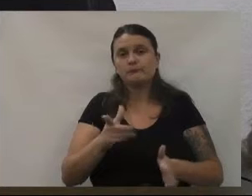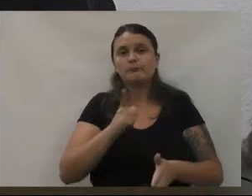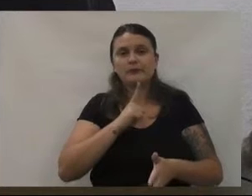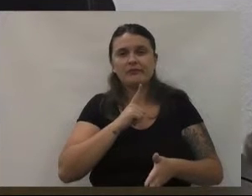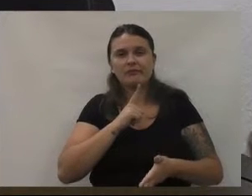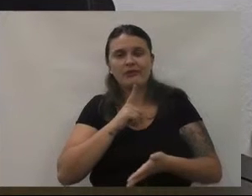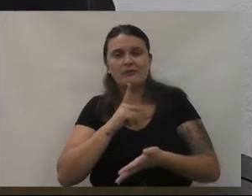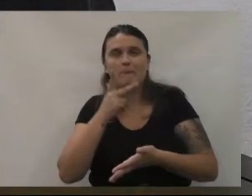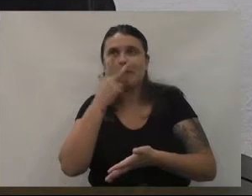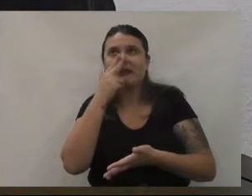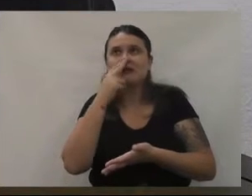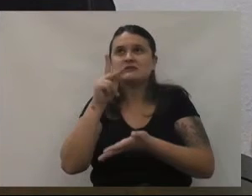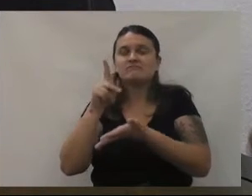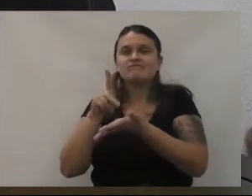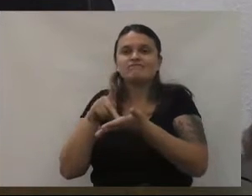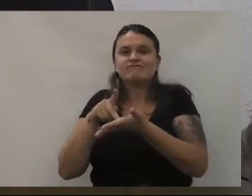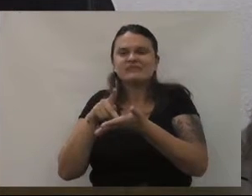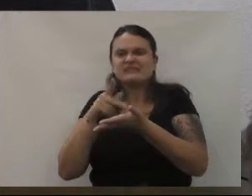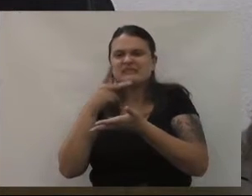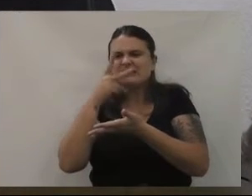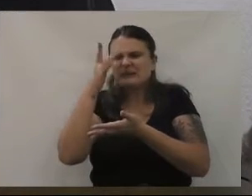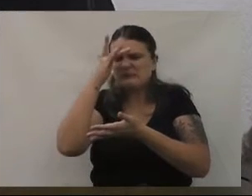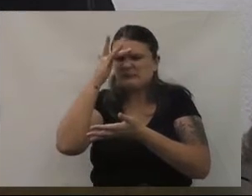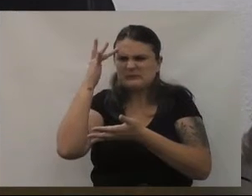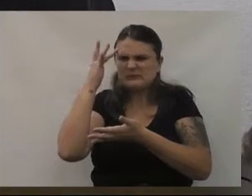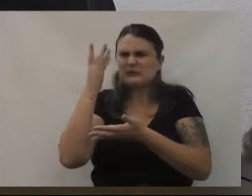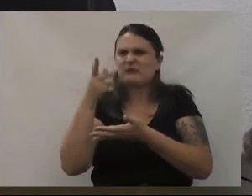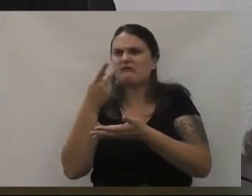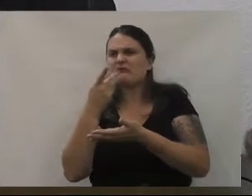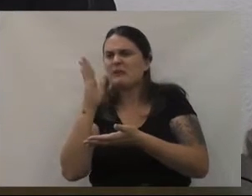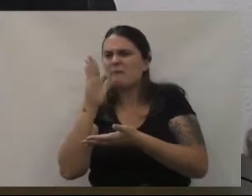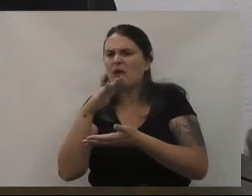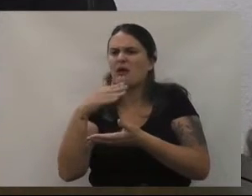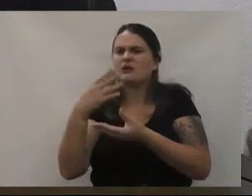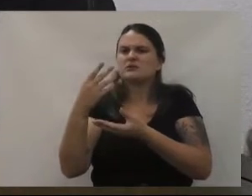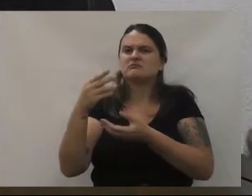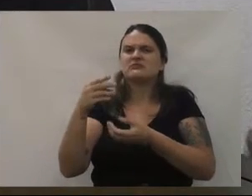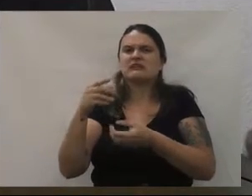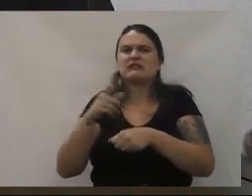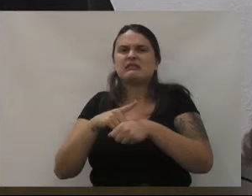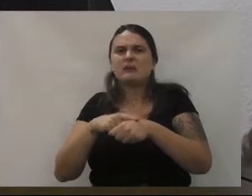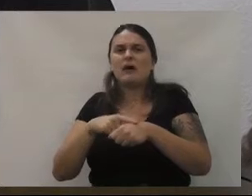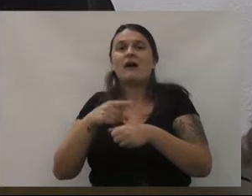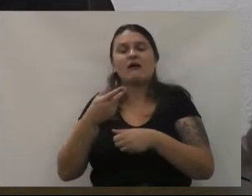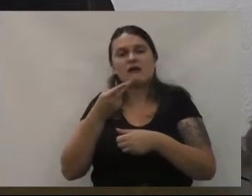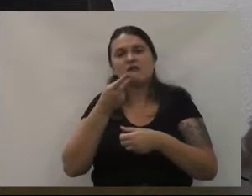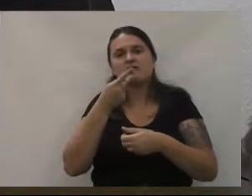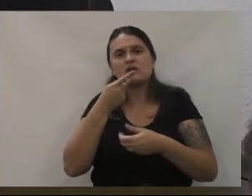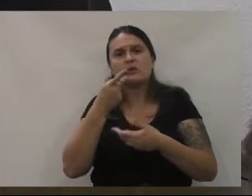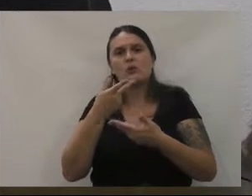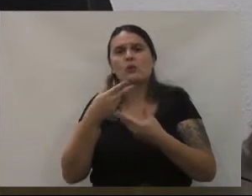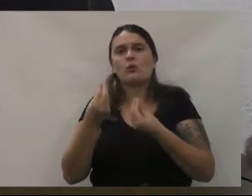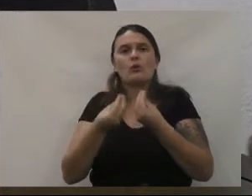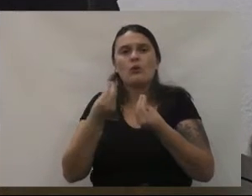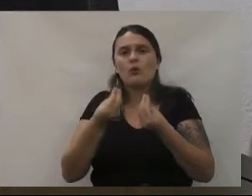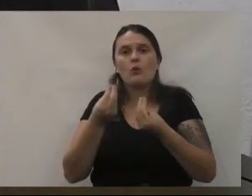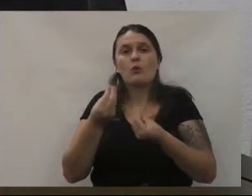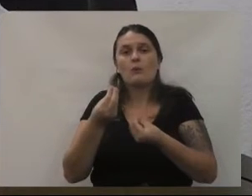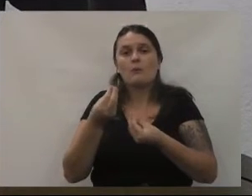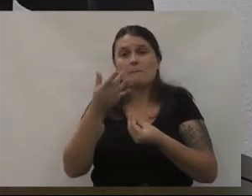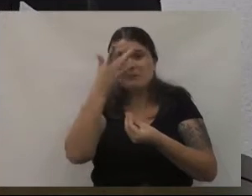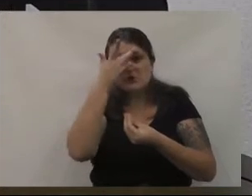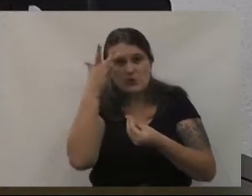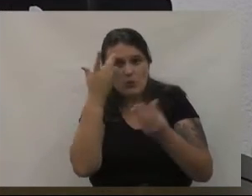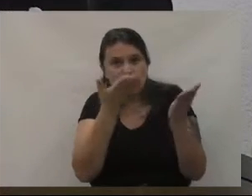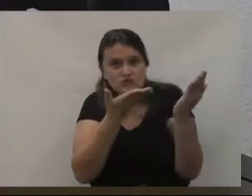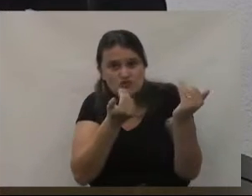um verdadeiro coveiro dos benefícios previdenciários que se chama fator previdenciário, que quanto mais